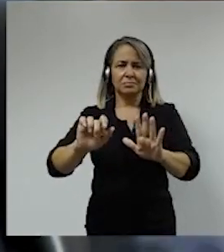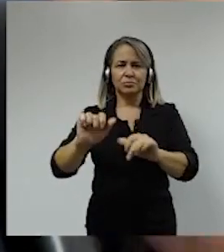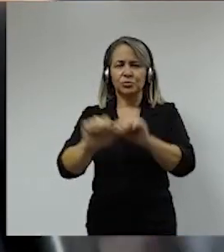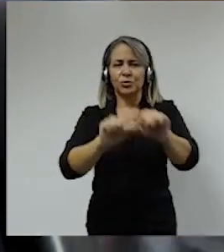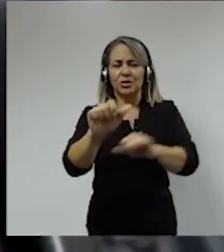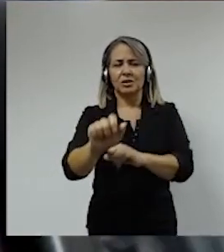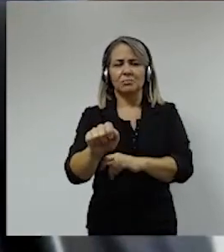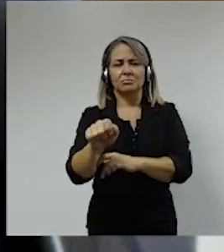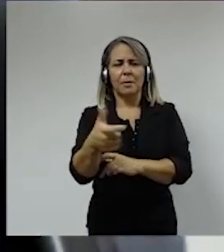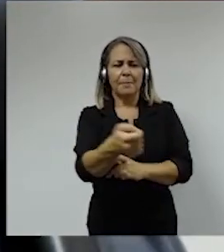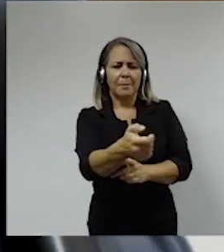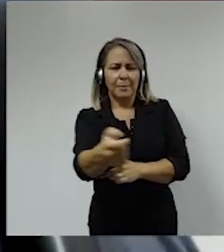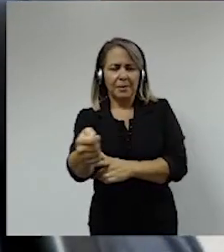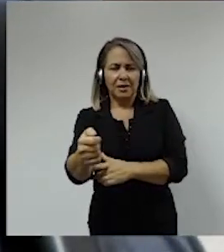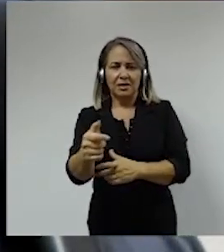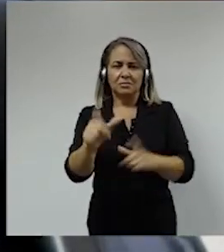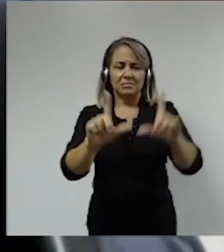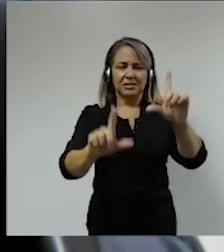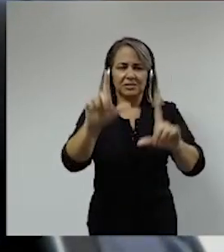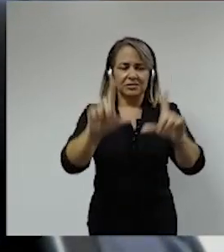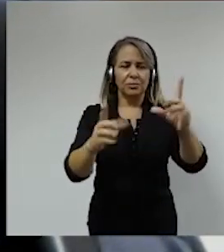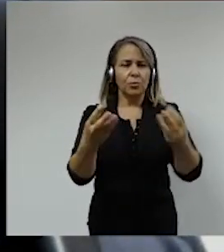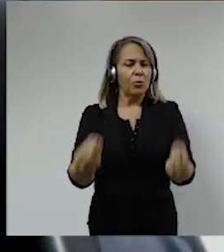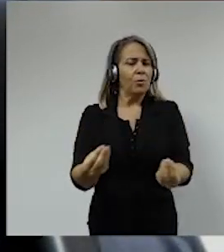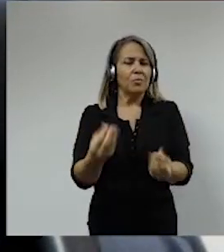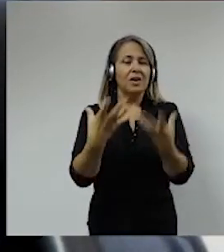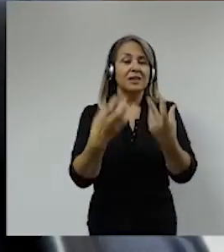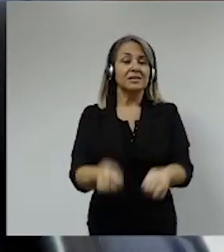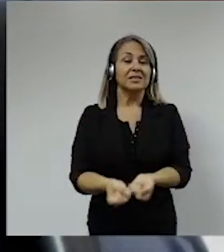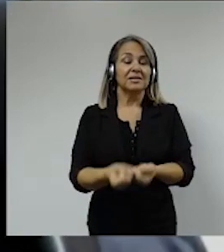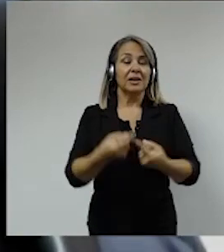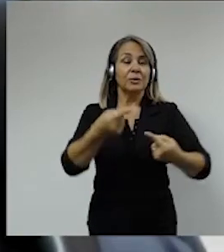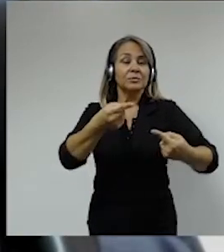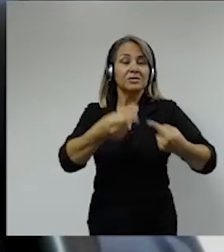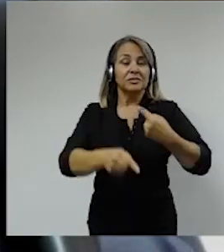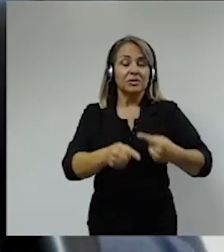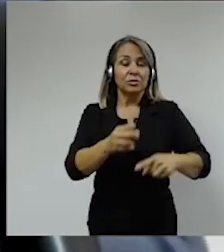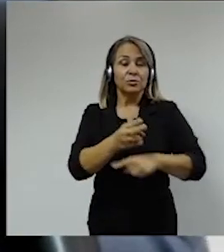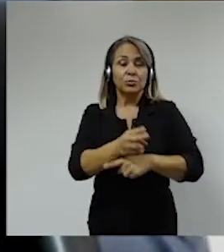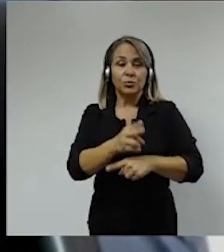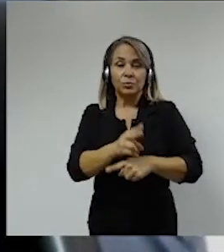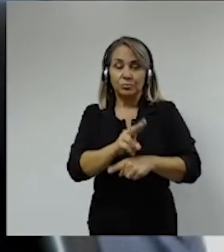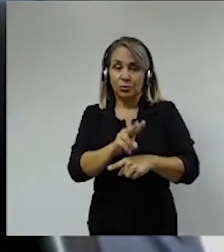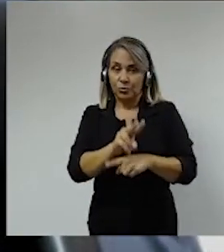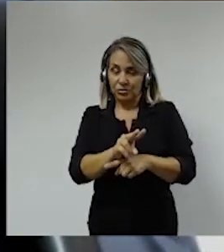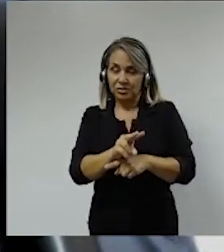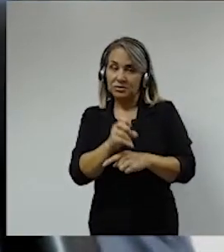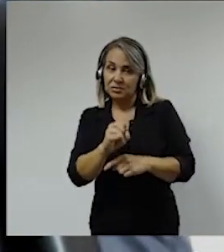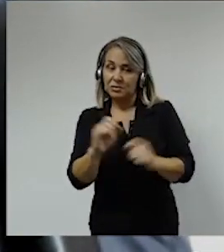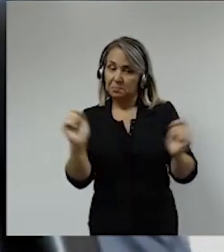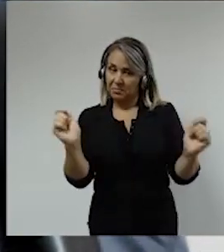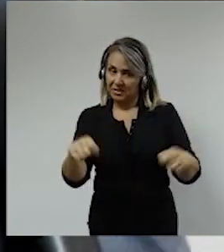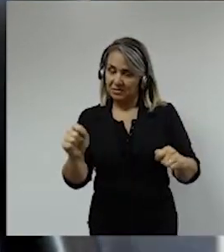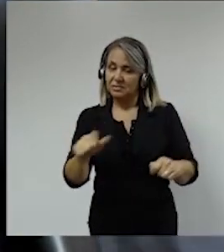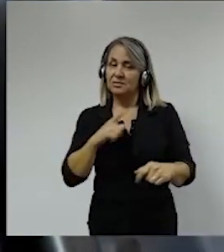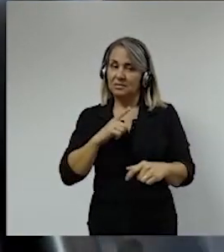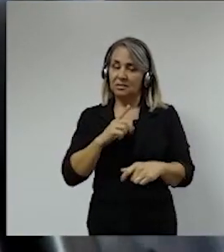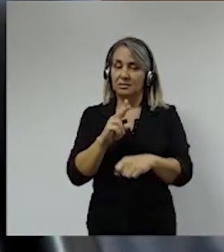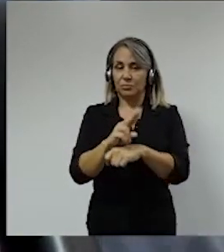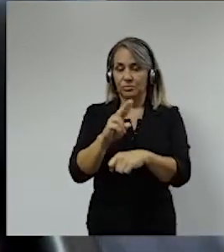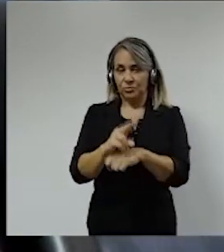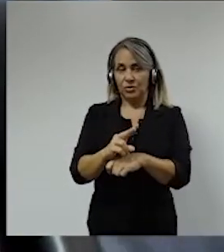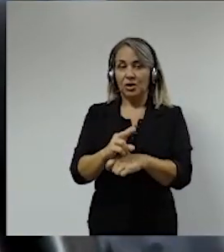assim. Como enfrentar o desafio do controle, se é que é necessário ter algum controle,